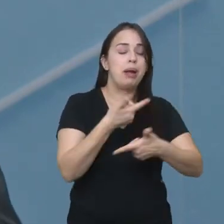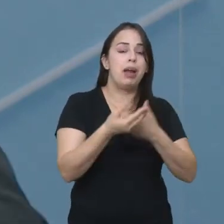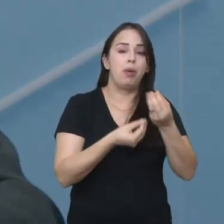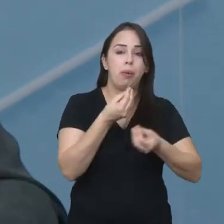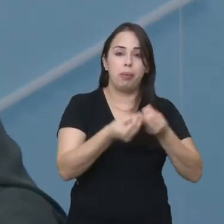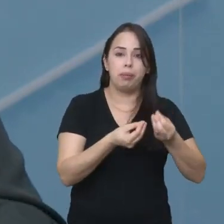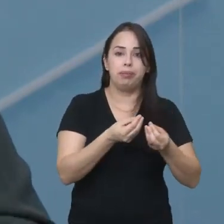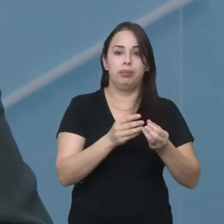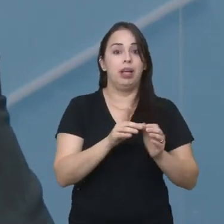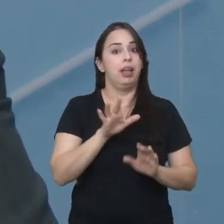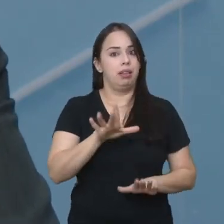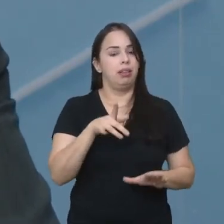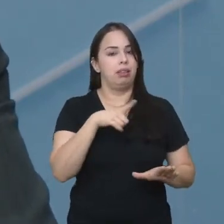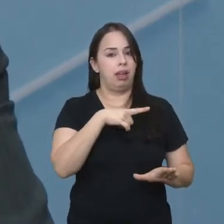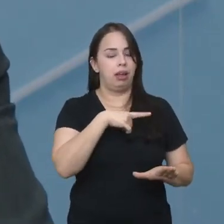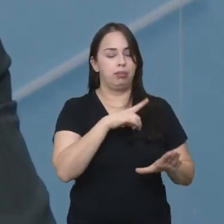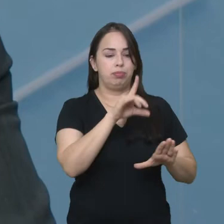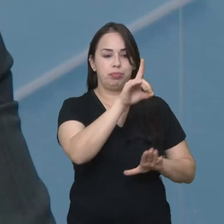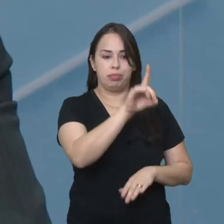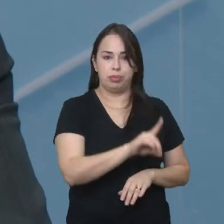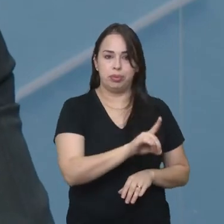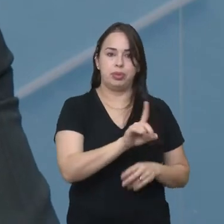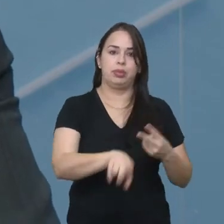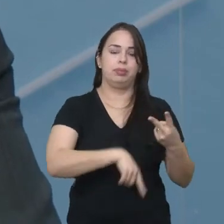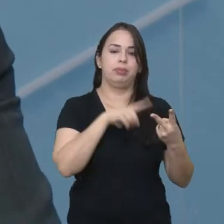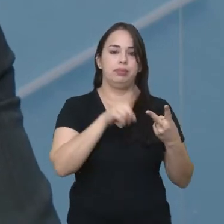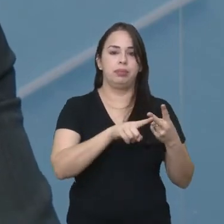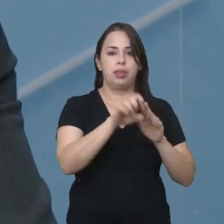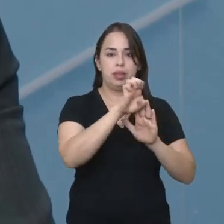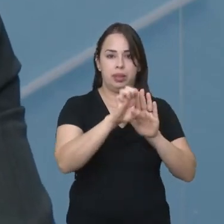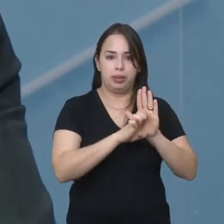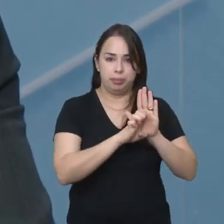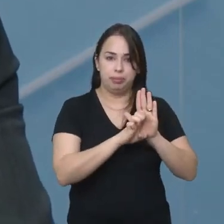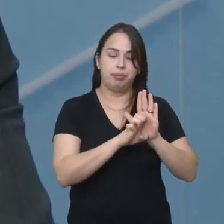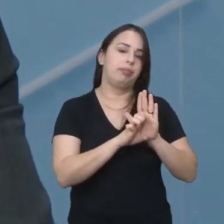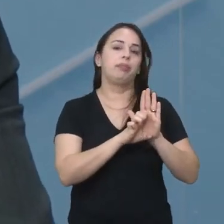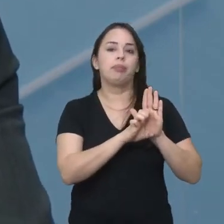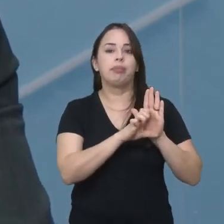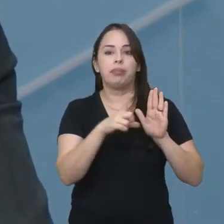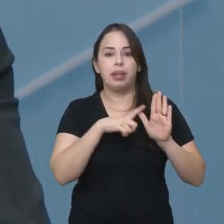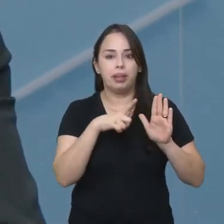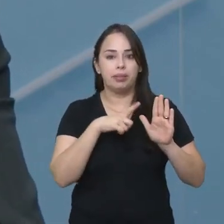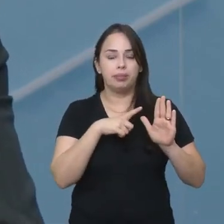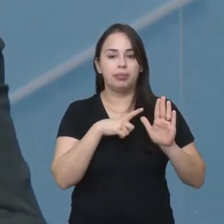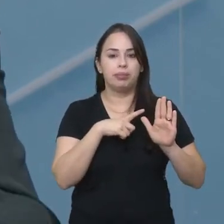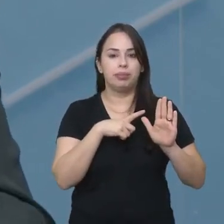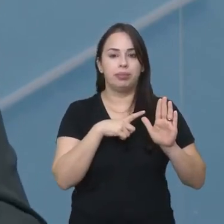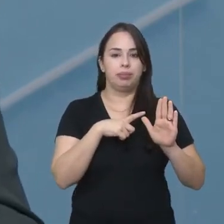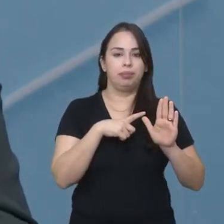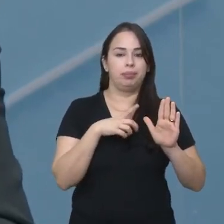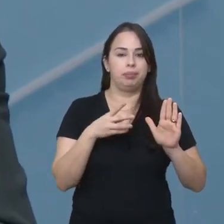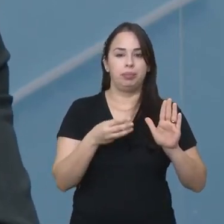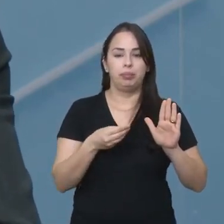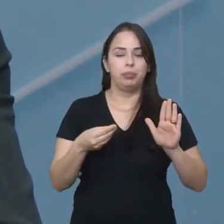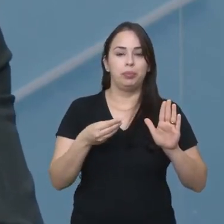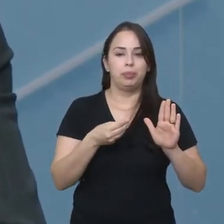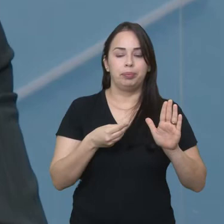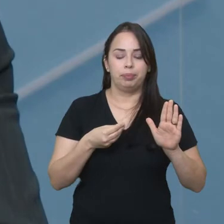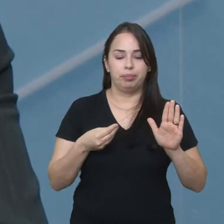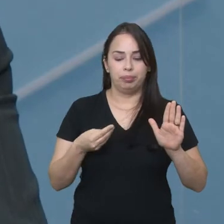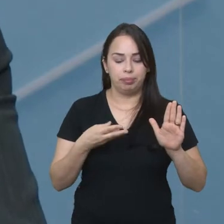né? Ele tem uma diretoria, né? Ele tem um estatuto e ele não está distrito